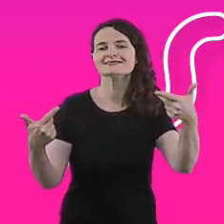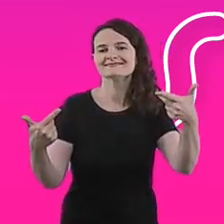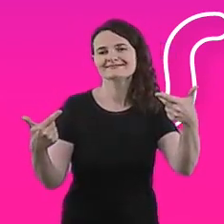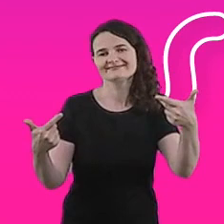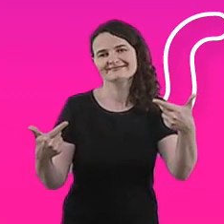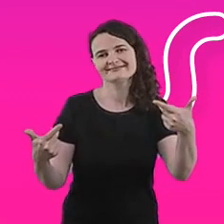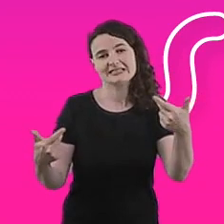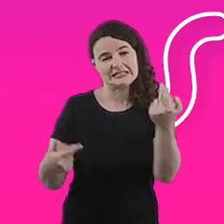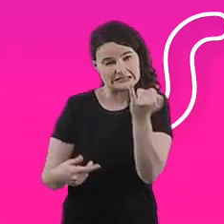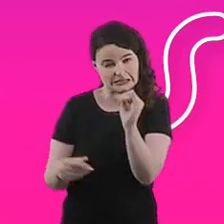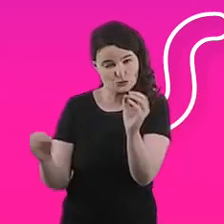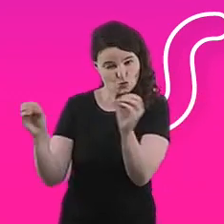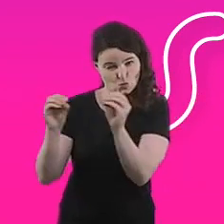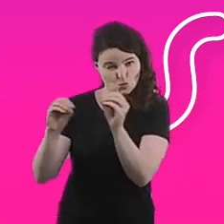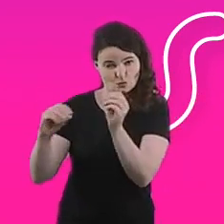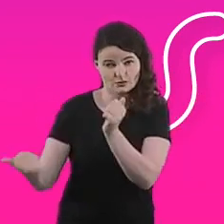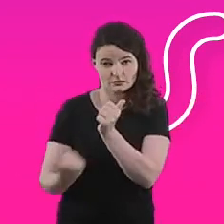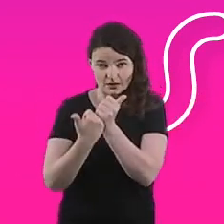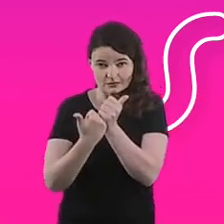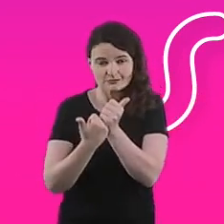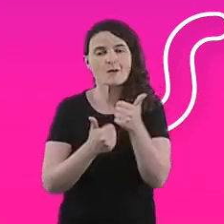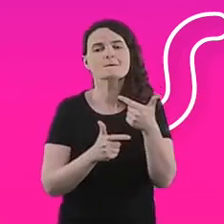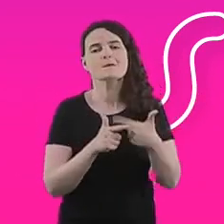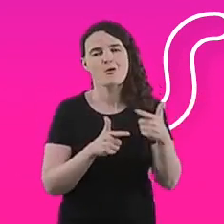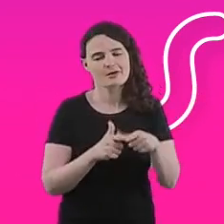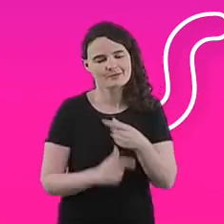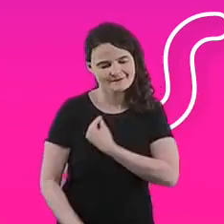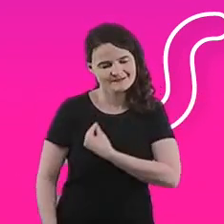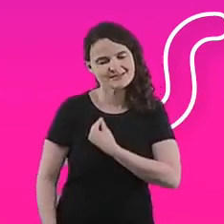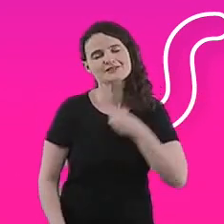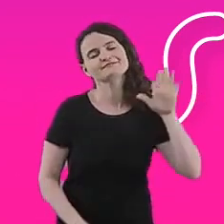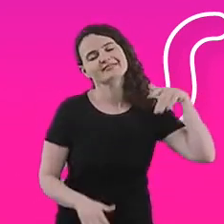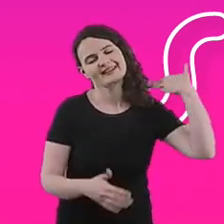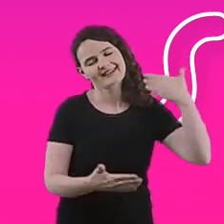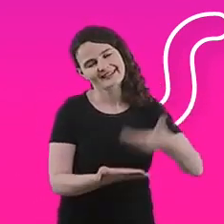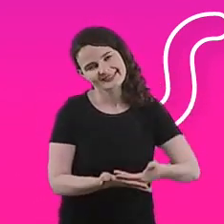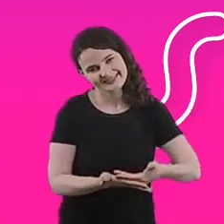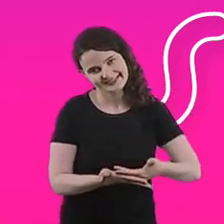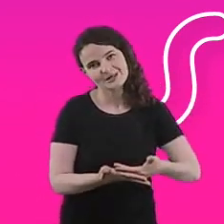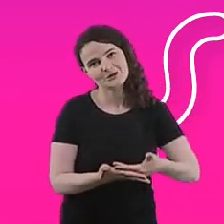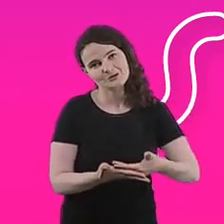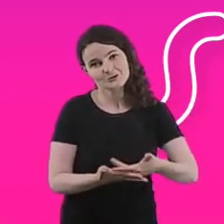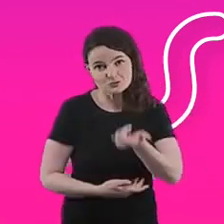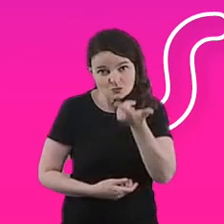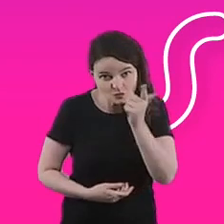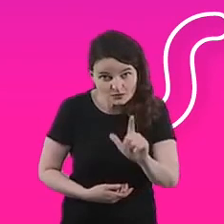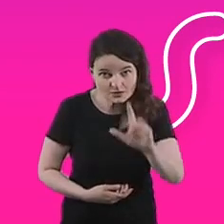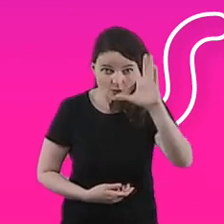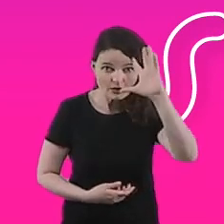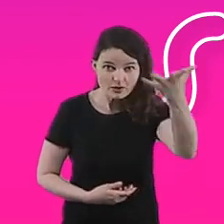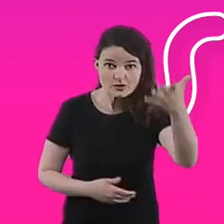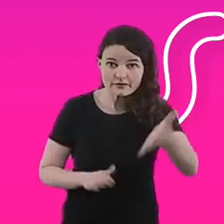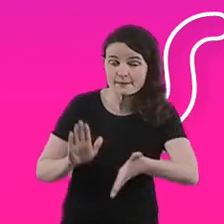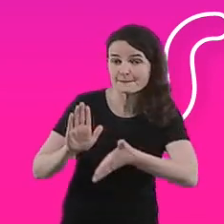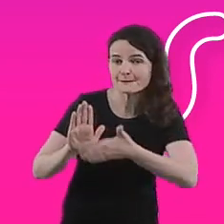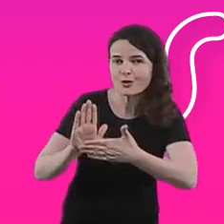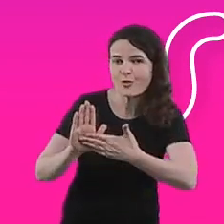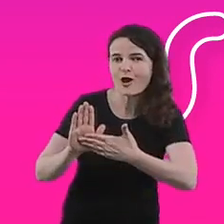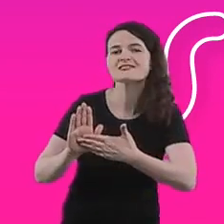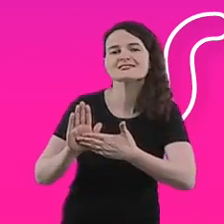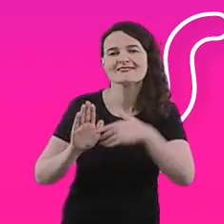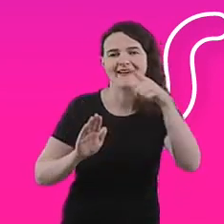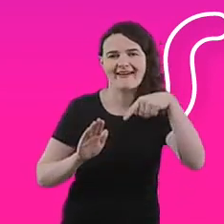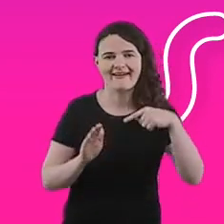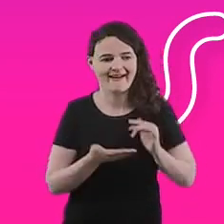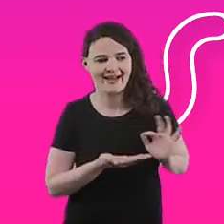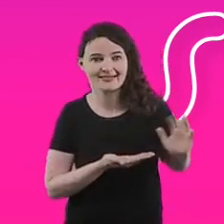dificilmente o programa estaria tendo o impacto que ele se propôs ter no início e que está alcançando, né? Então, olhamos para os dados cada vez mais como uma forma